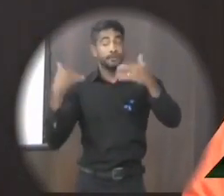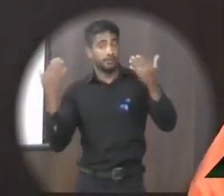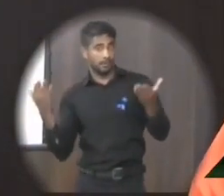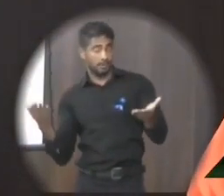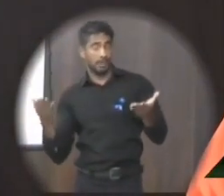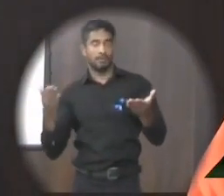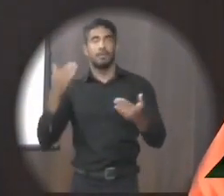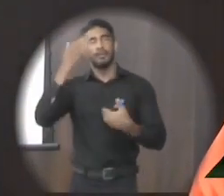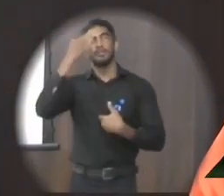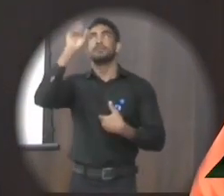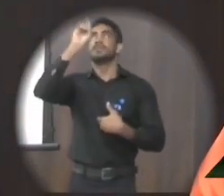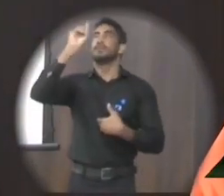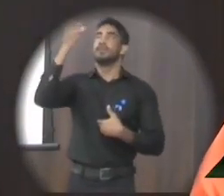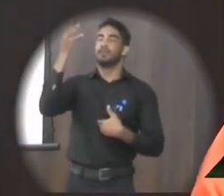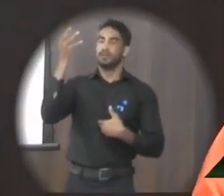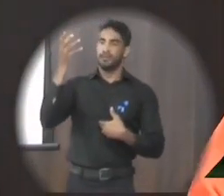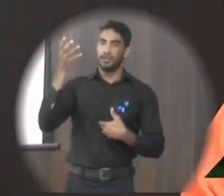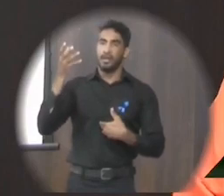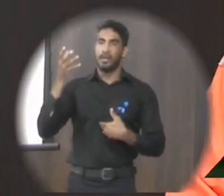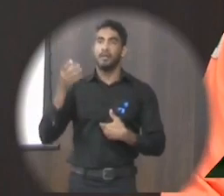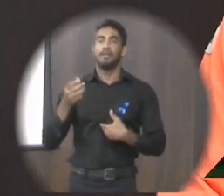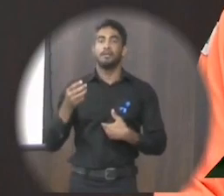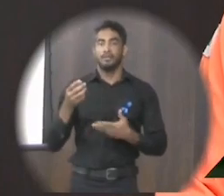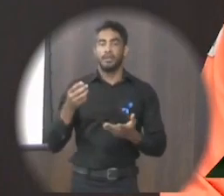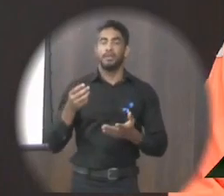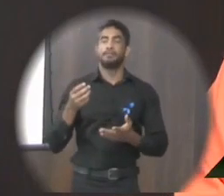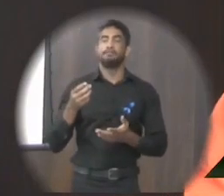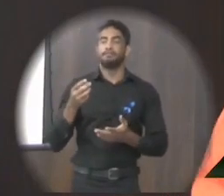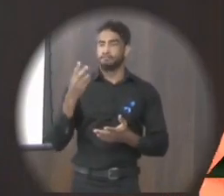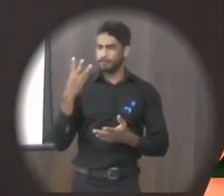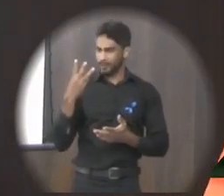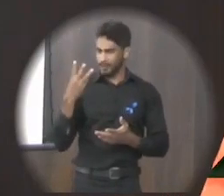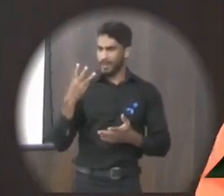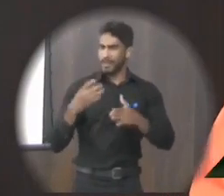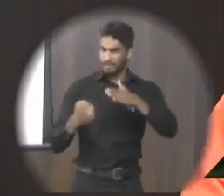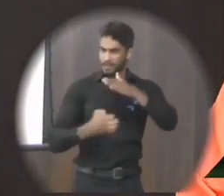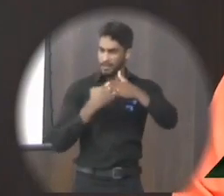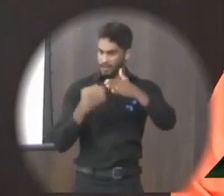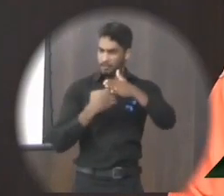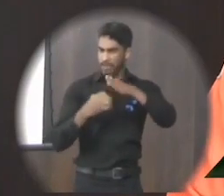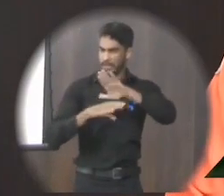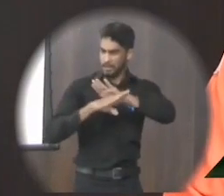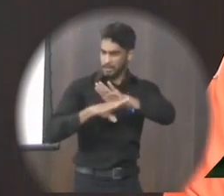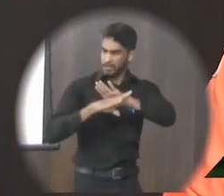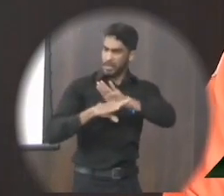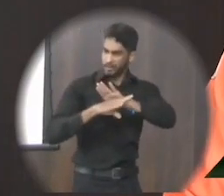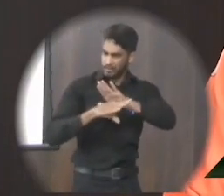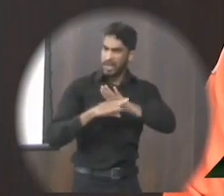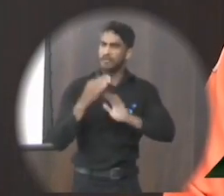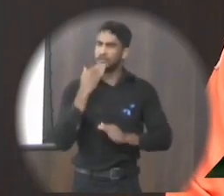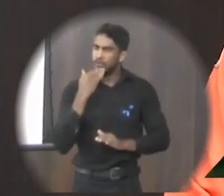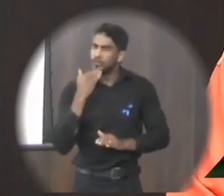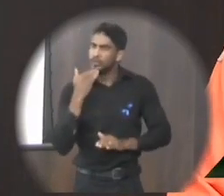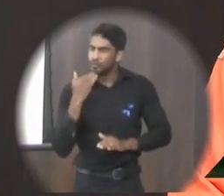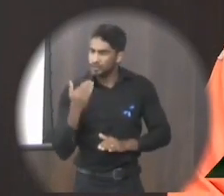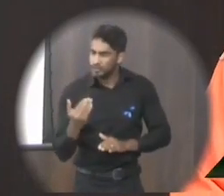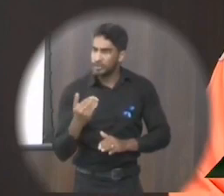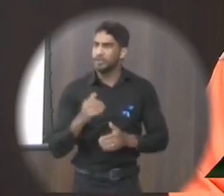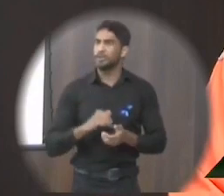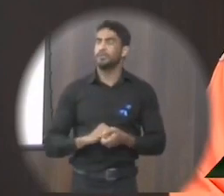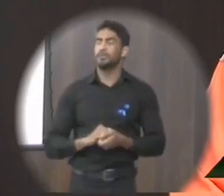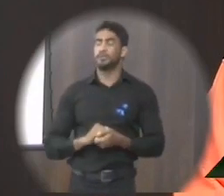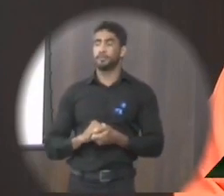se Deus quiser, houveram três empresas que participaram da licitação,